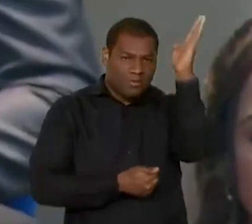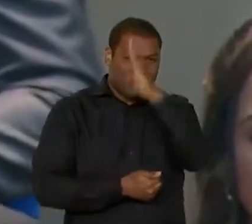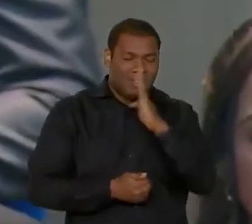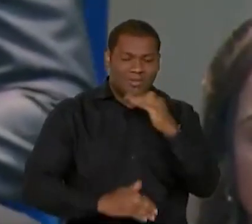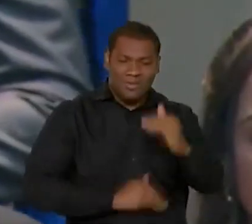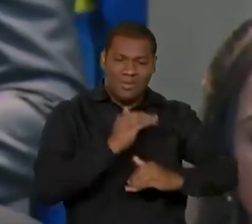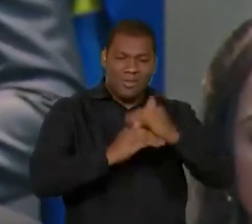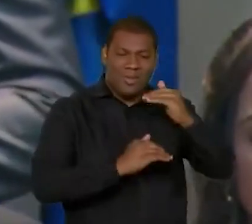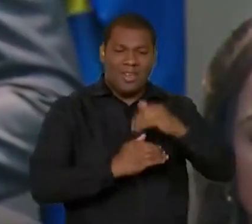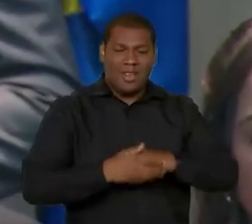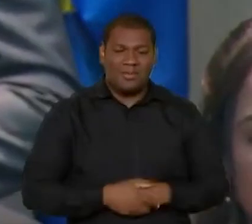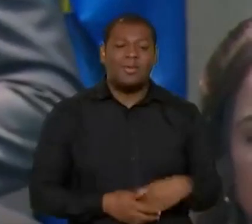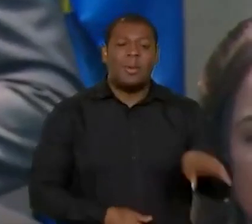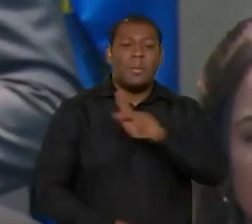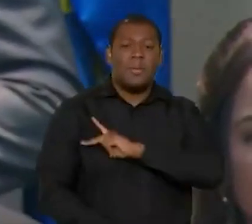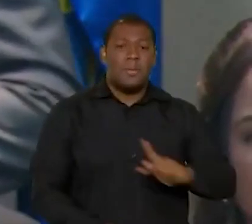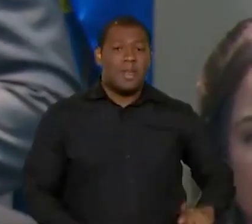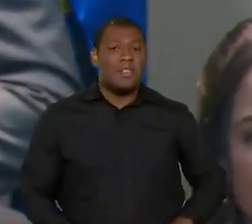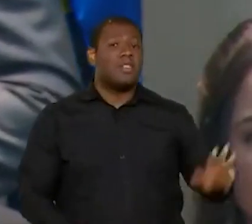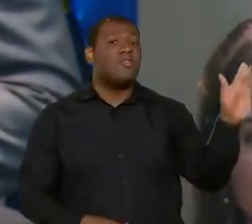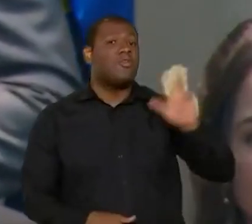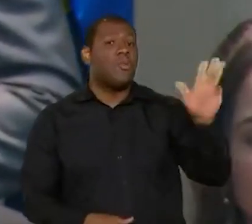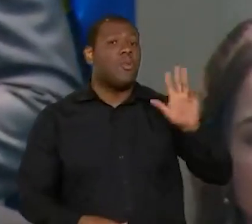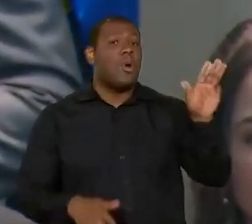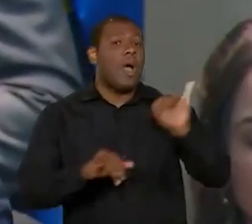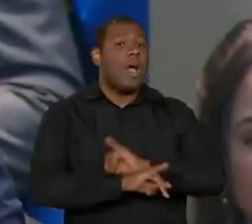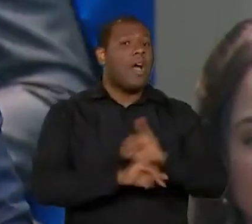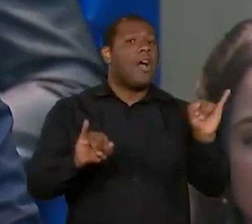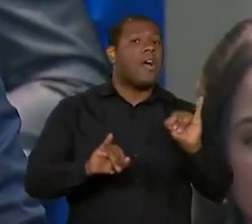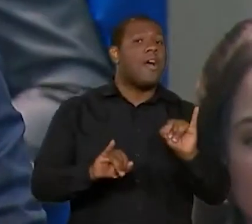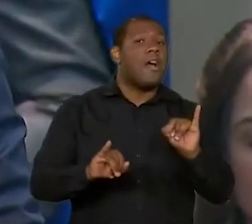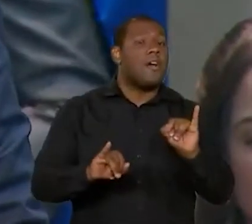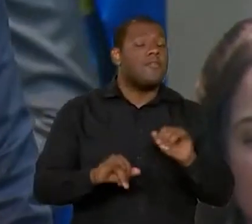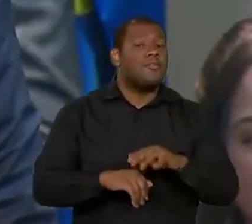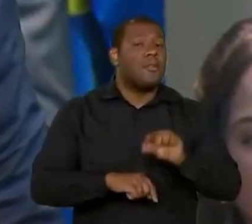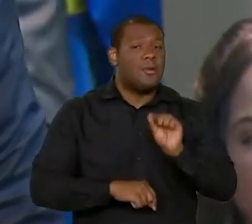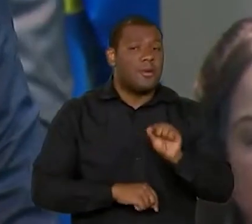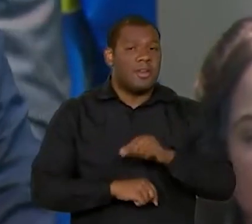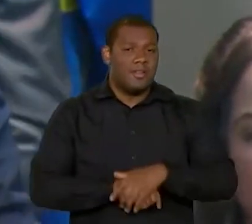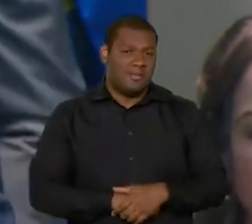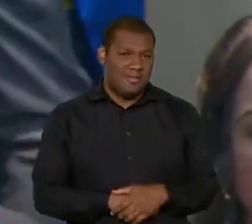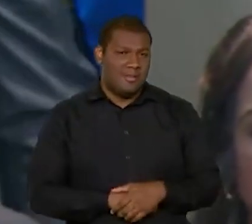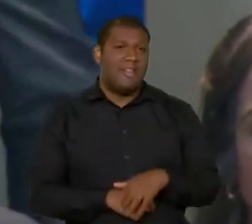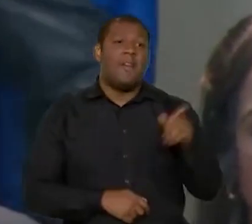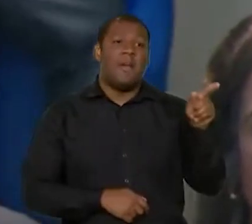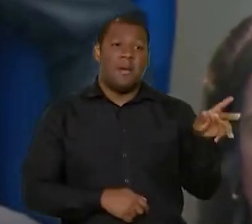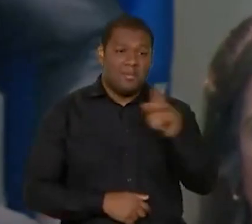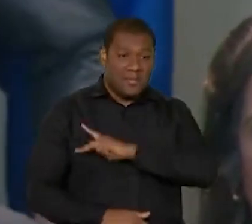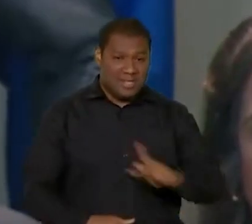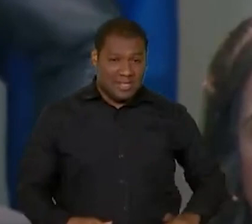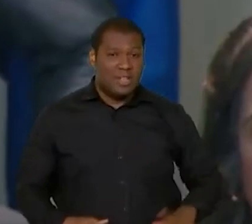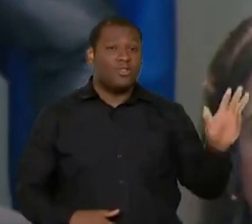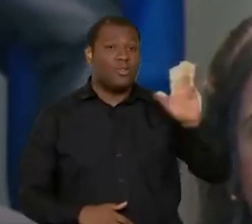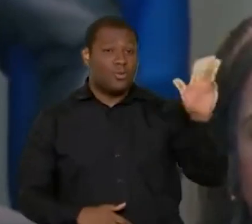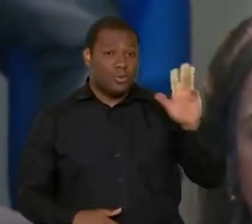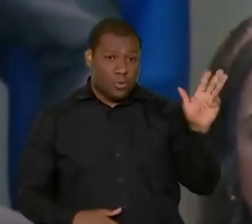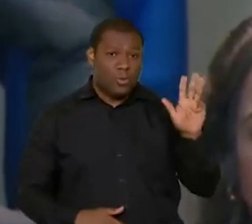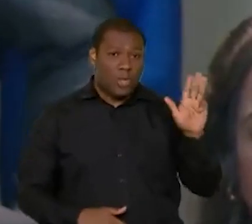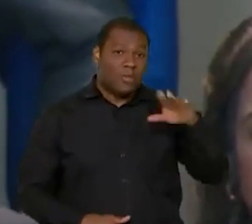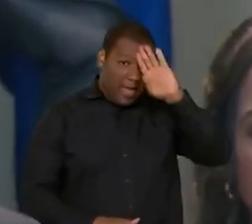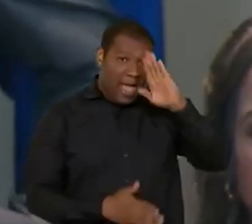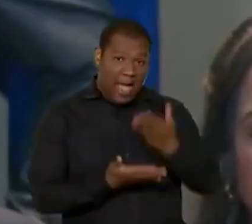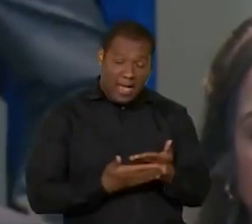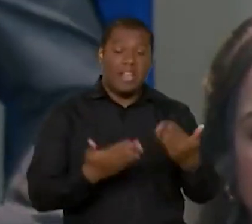Lula hoje pediu e fez um pedido enfático: Fufuca, eu tenho muita esperança no seu trabalho e eu irei